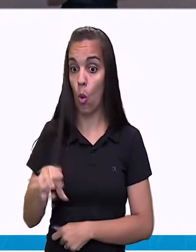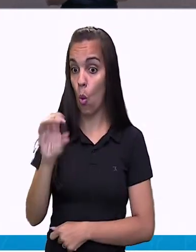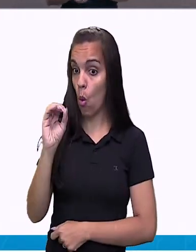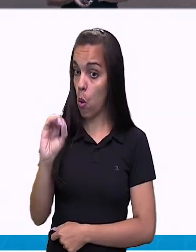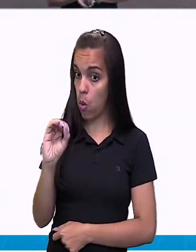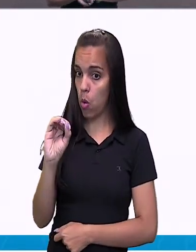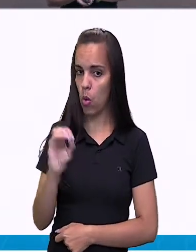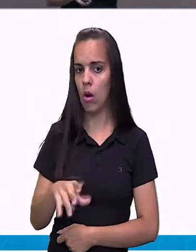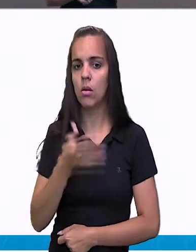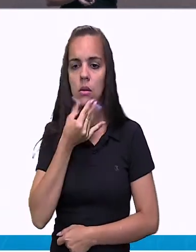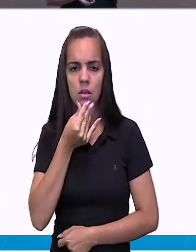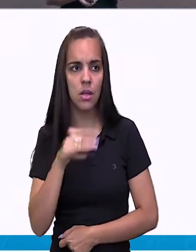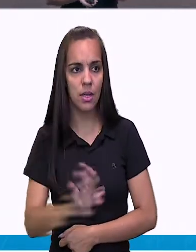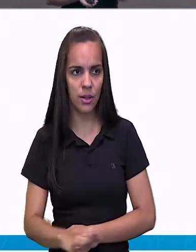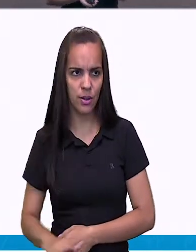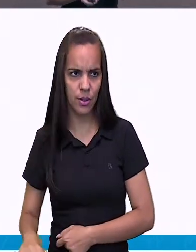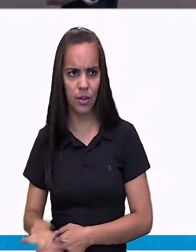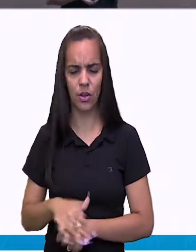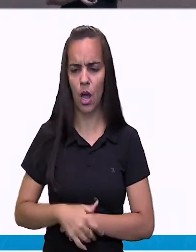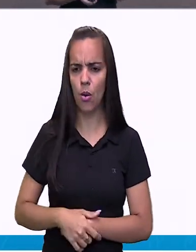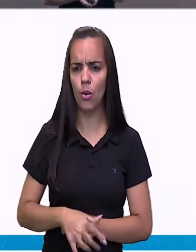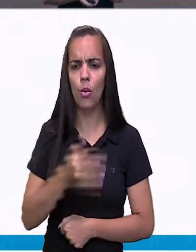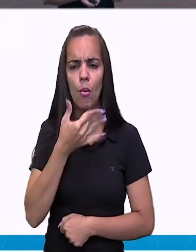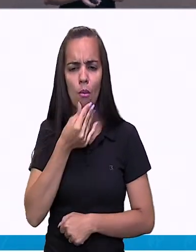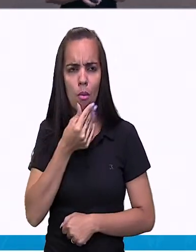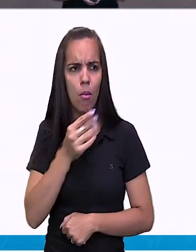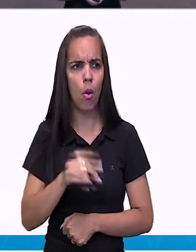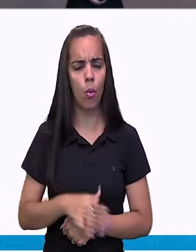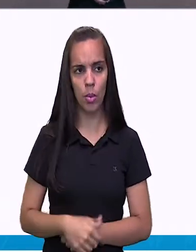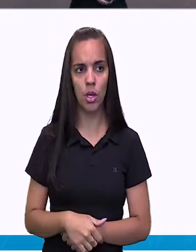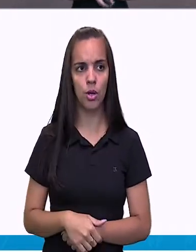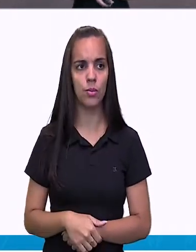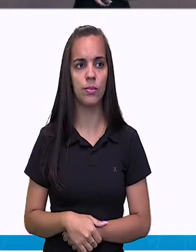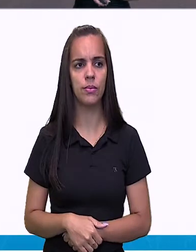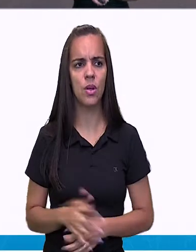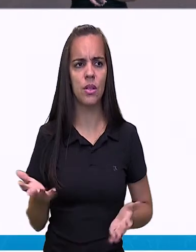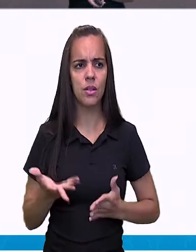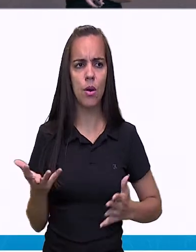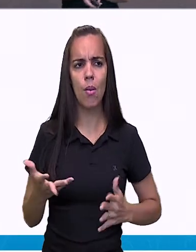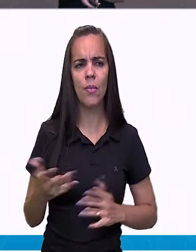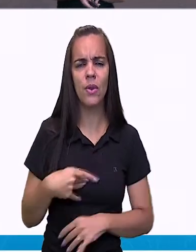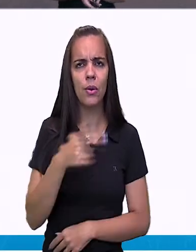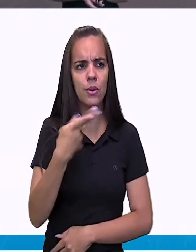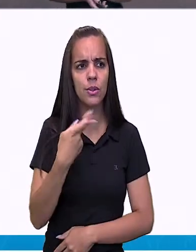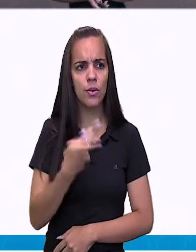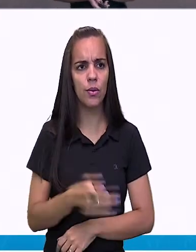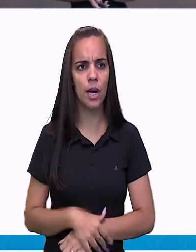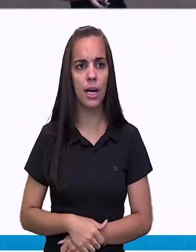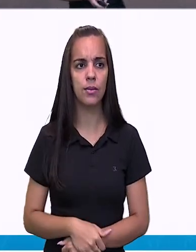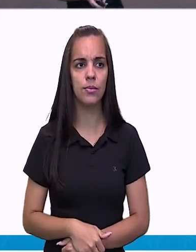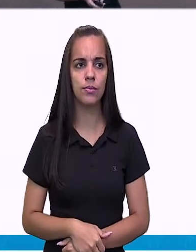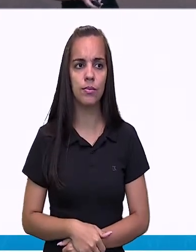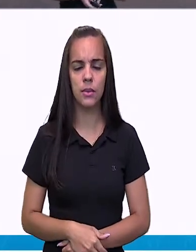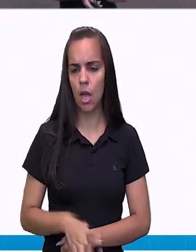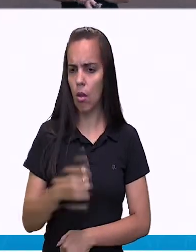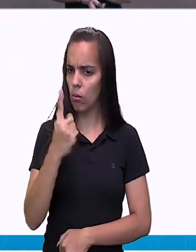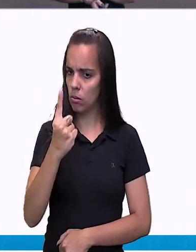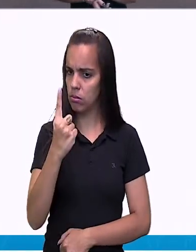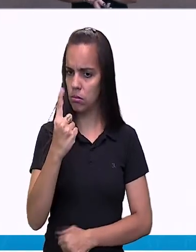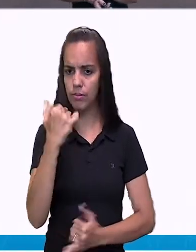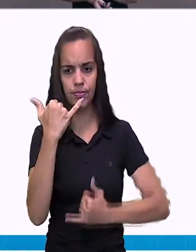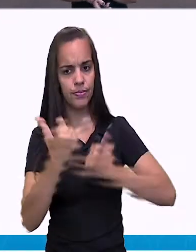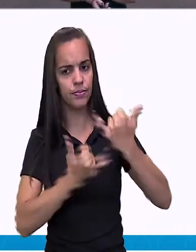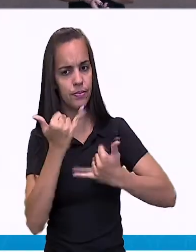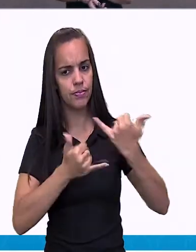algo que a gente conhece, o menino, não é? O menino próximo. Agora, quando eu digo para vocês, um